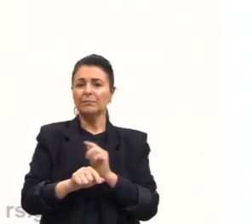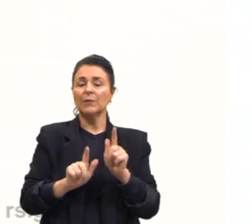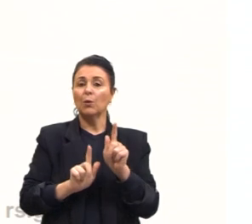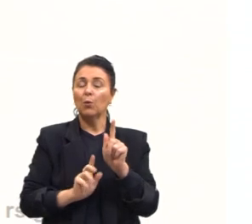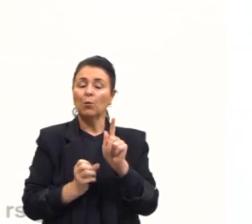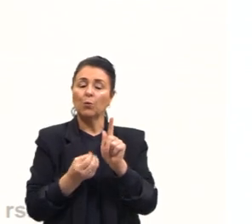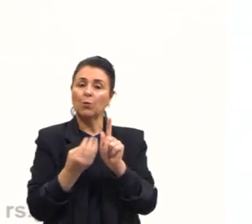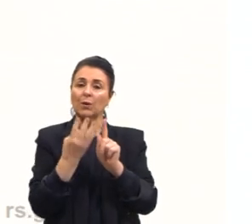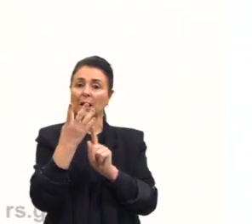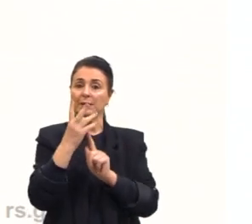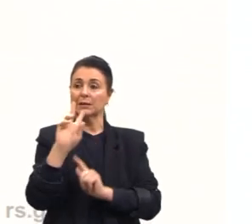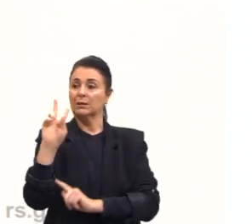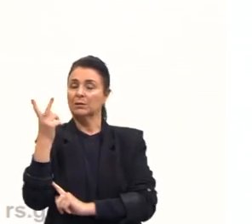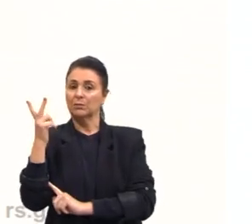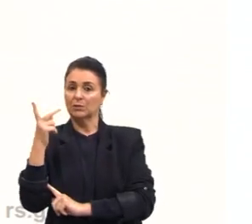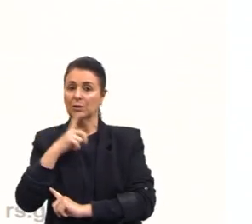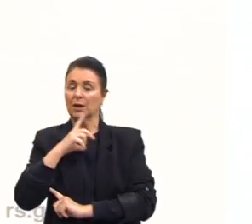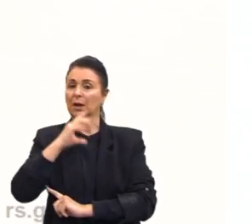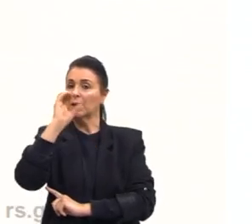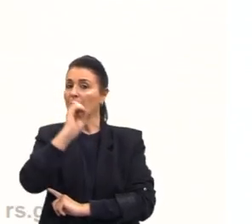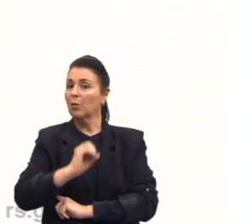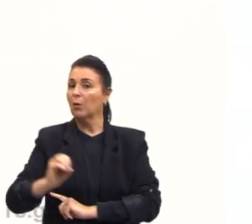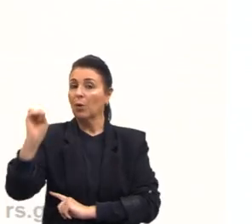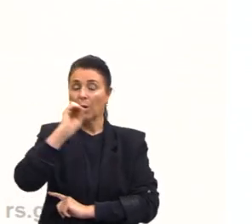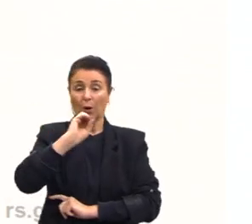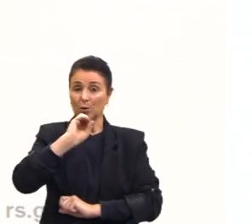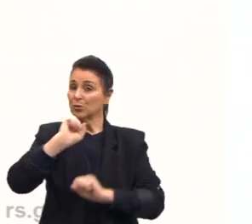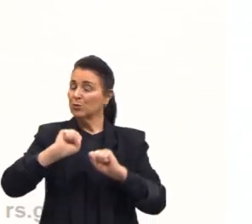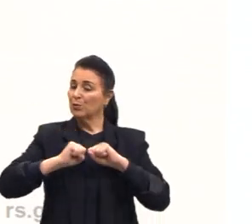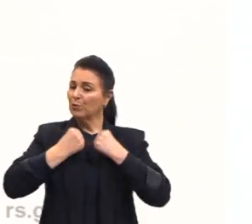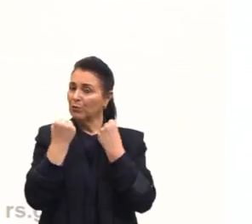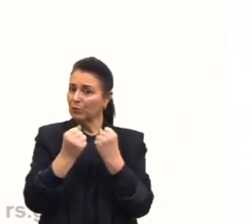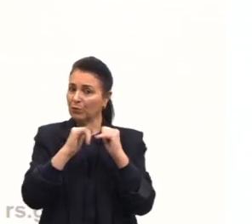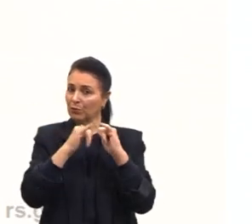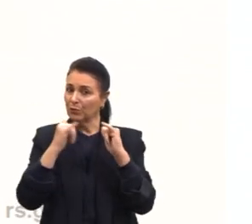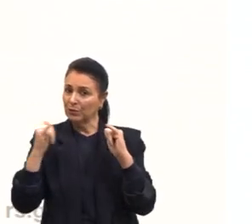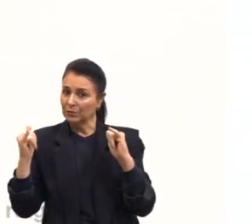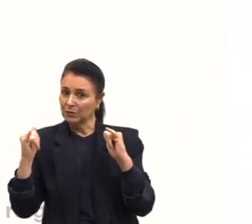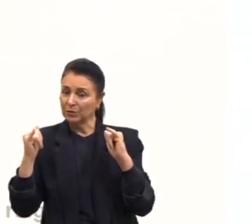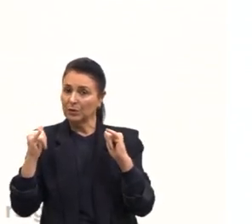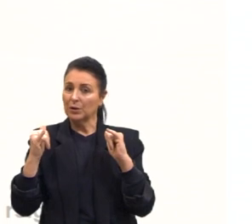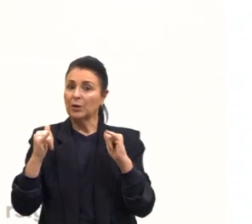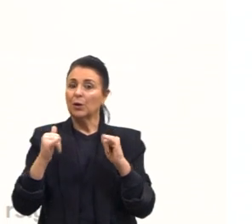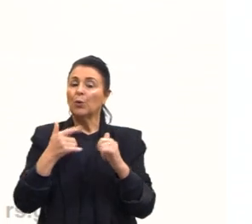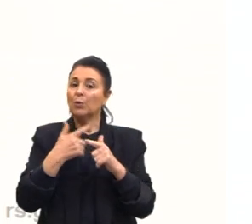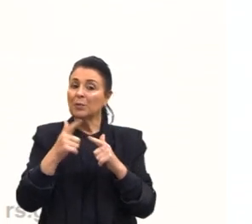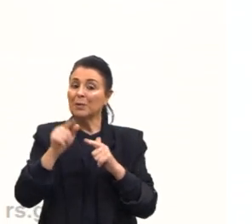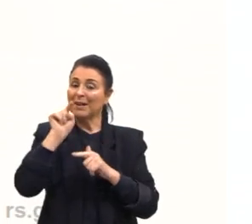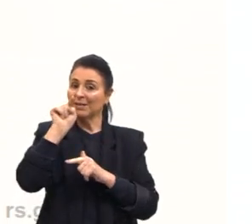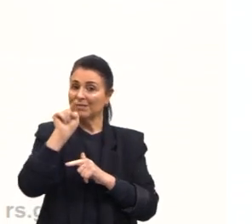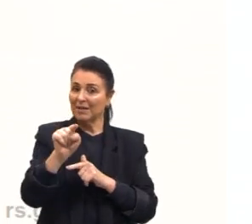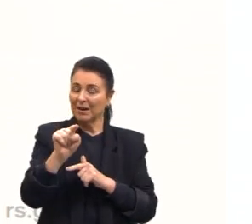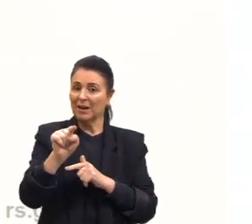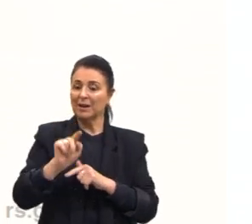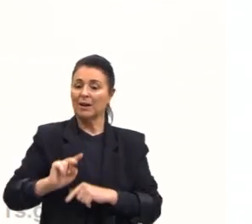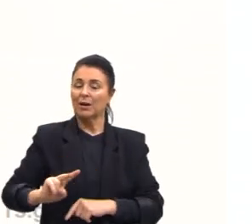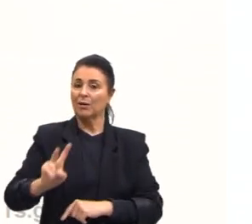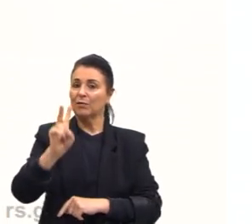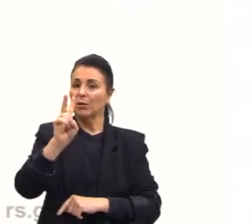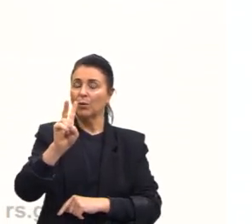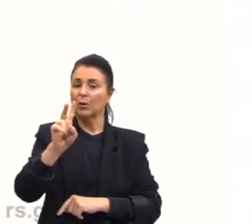hidrogênio é considerado um ótimo combustível a único produto da combustão deste gás é o vapor